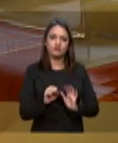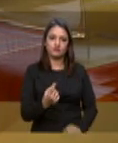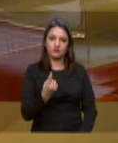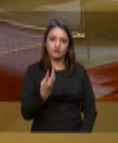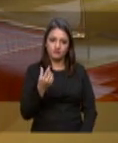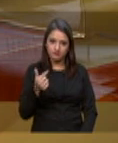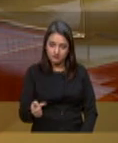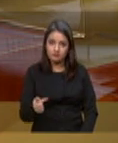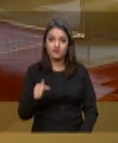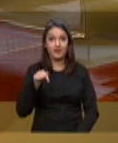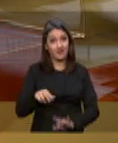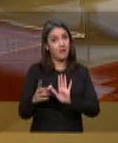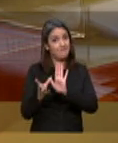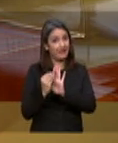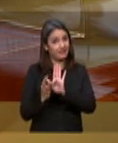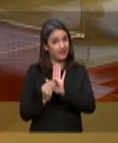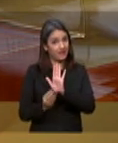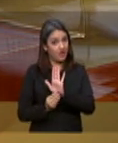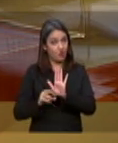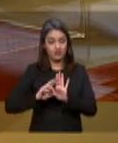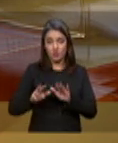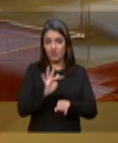que é material...